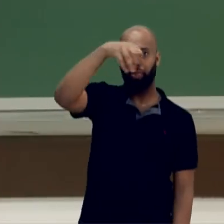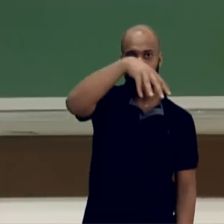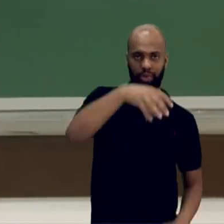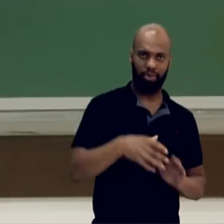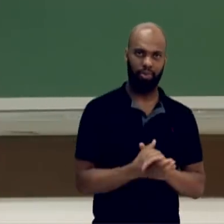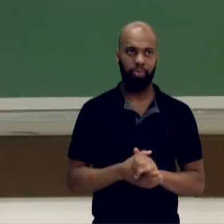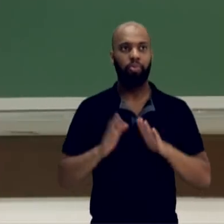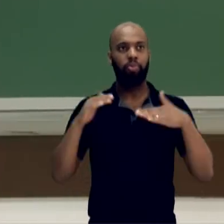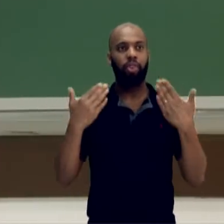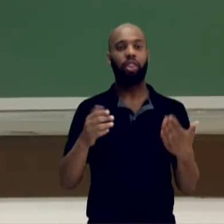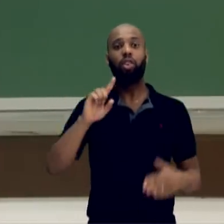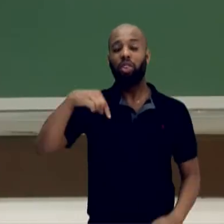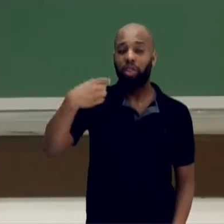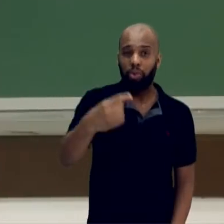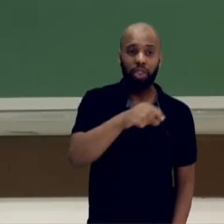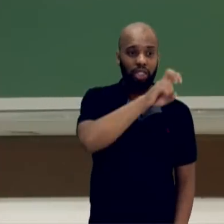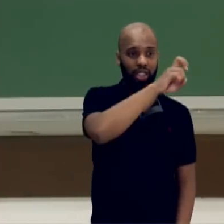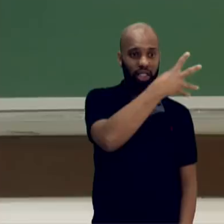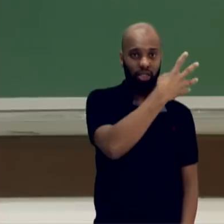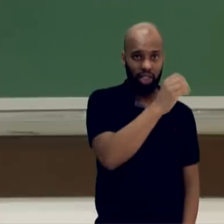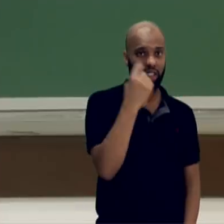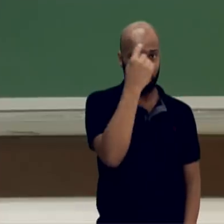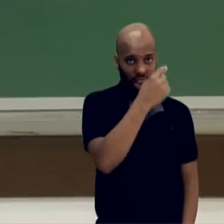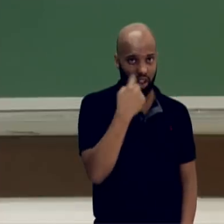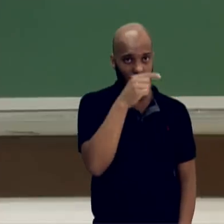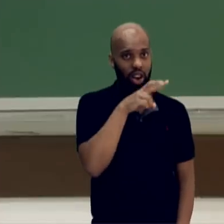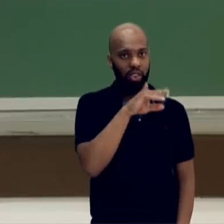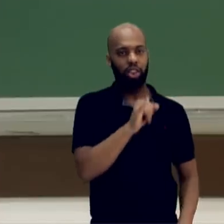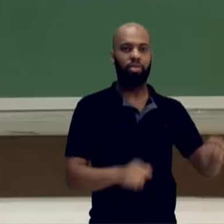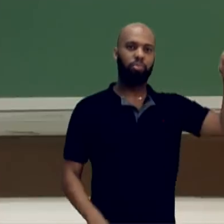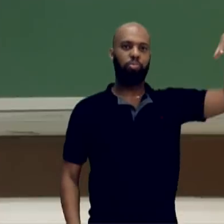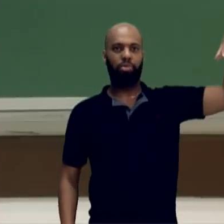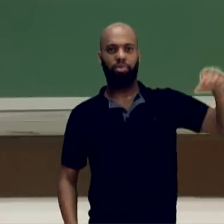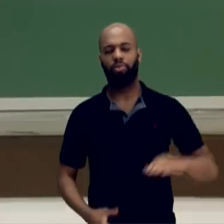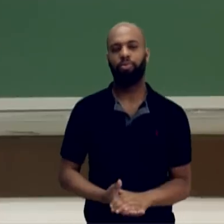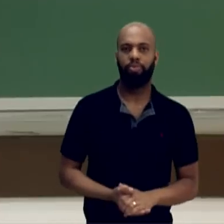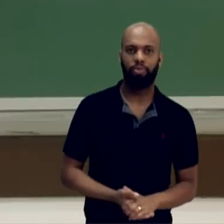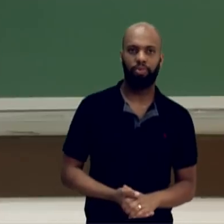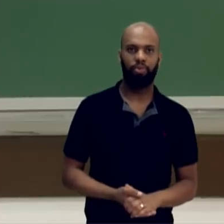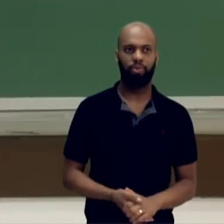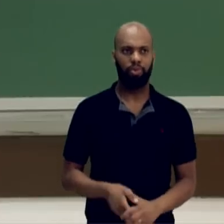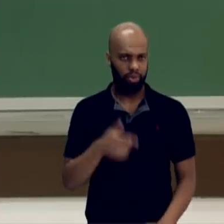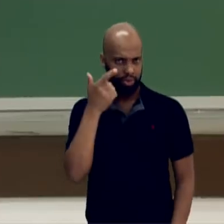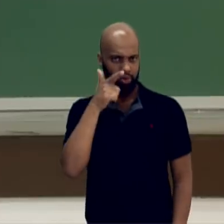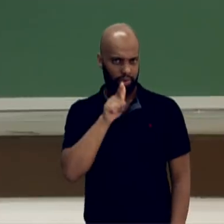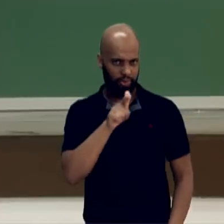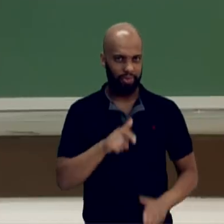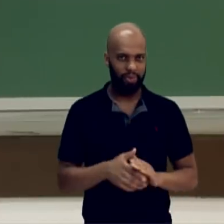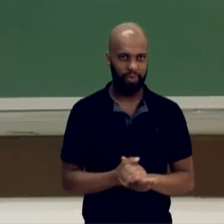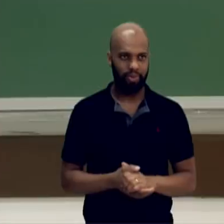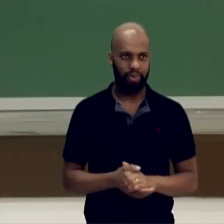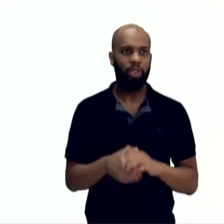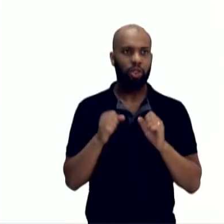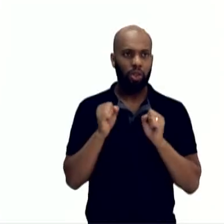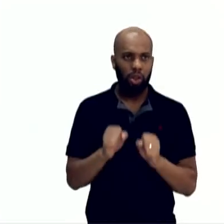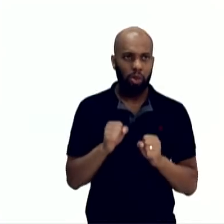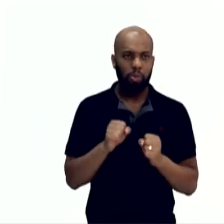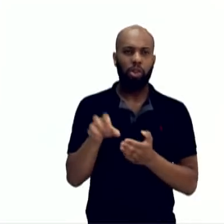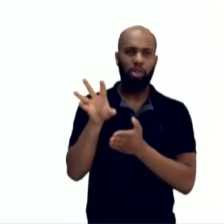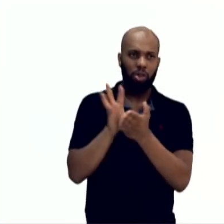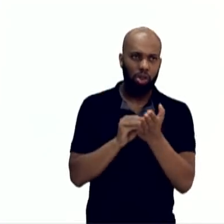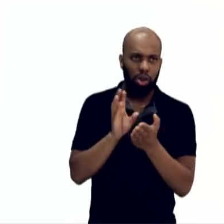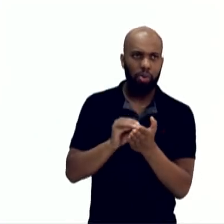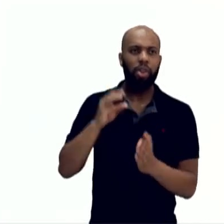anteriores. Então, depois de 540 horas é que ela vai acender. Registraram? Podem registrar.